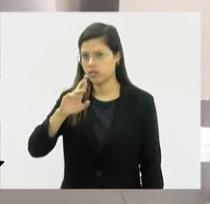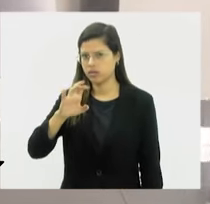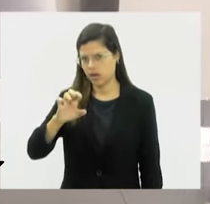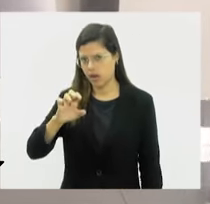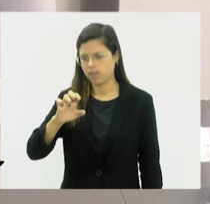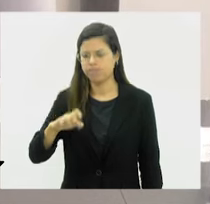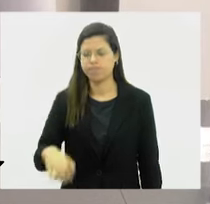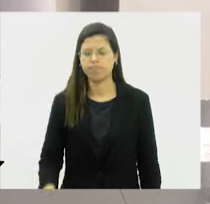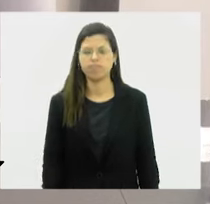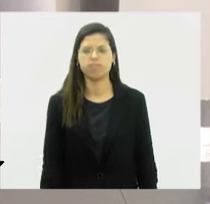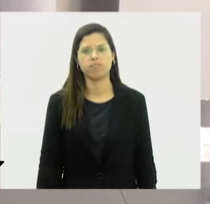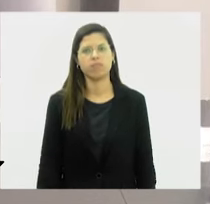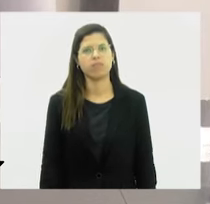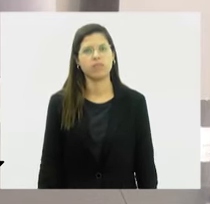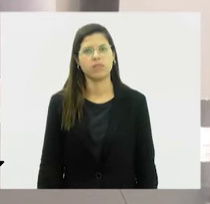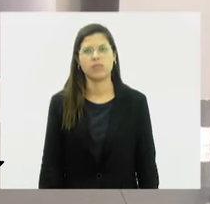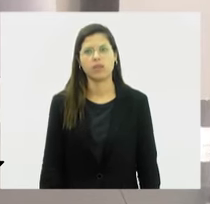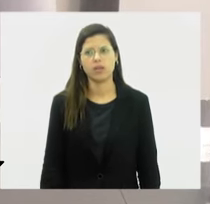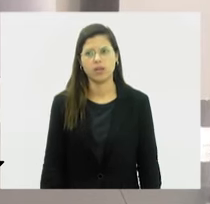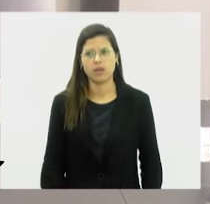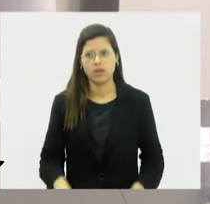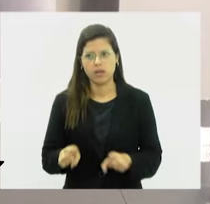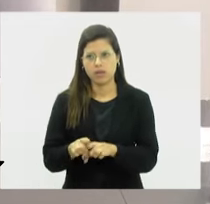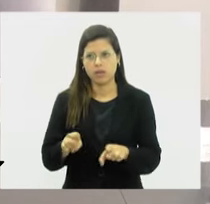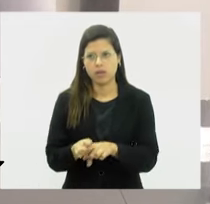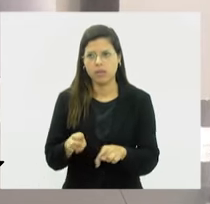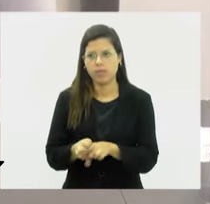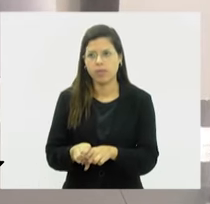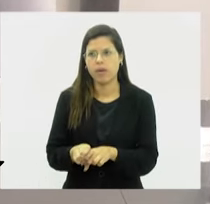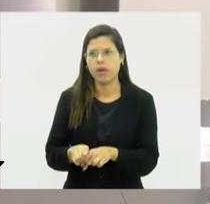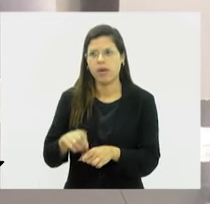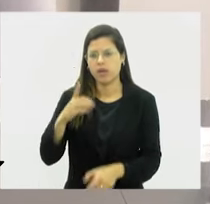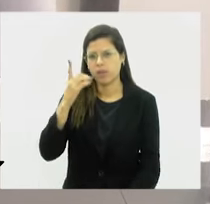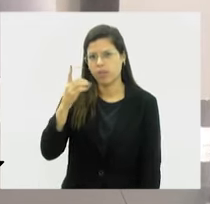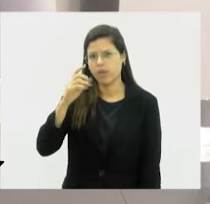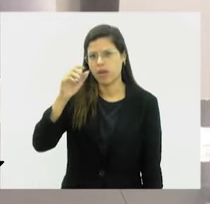E, salvo engano, ao deputado Andrezinho Siciliano, que